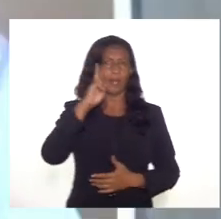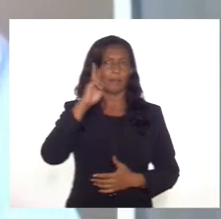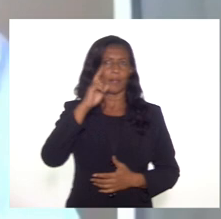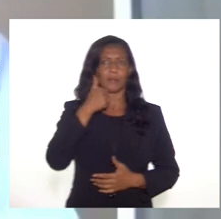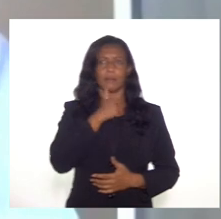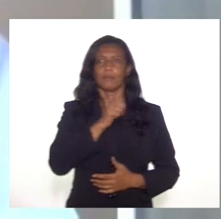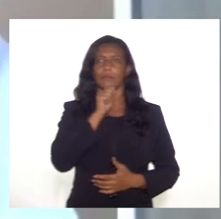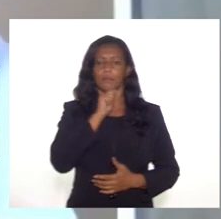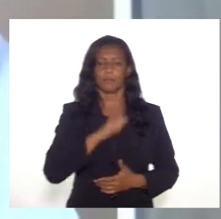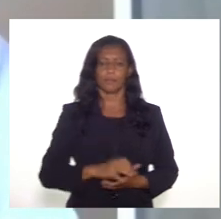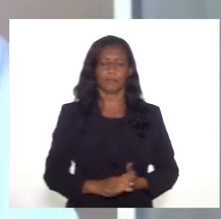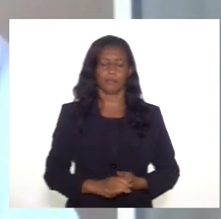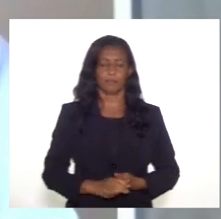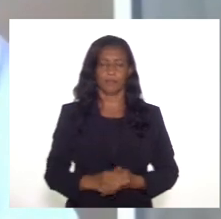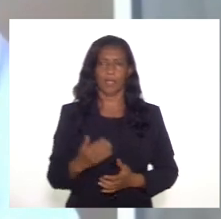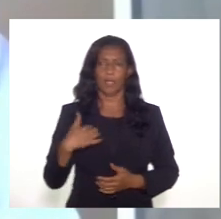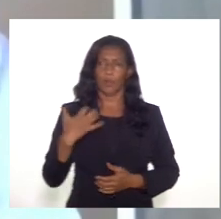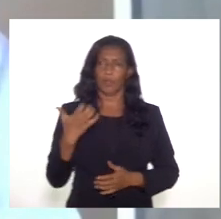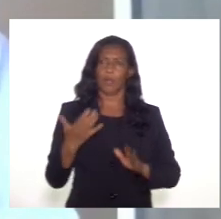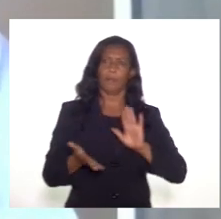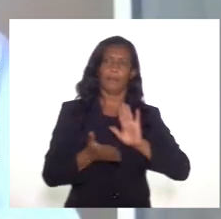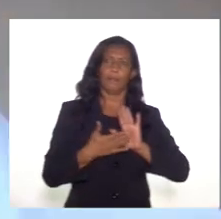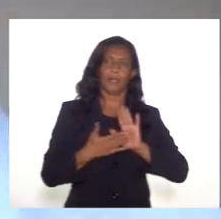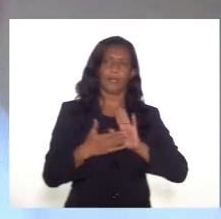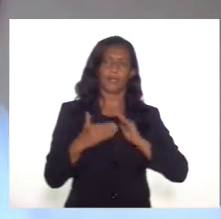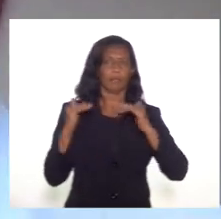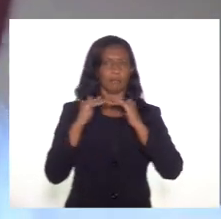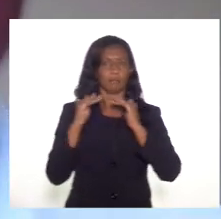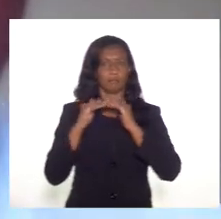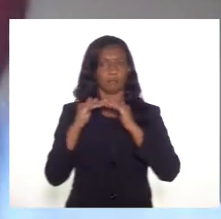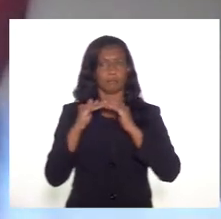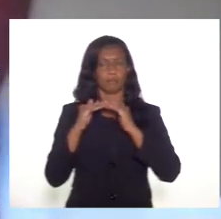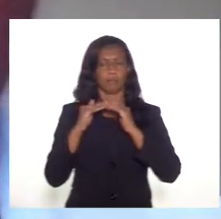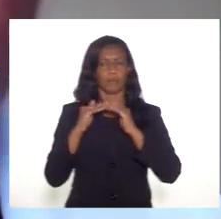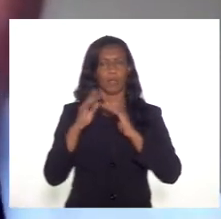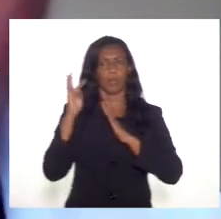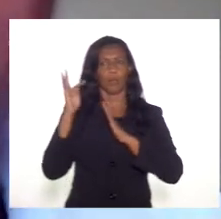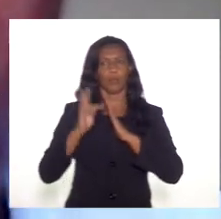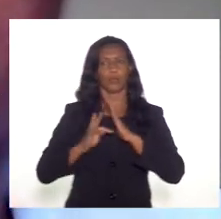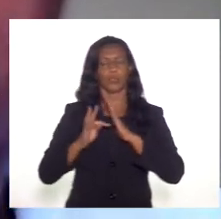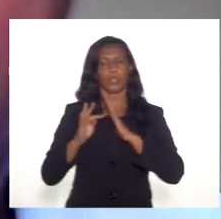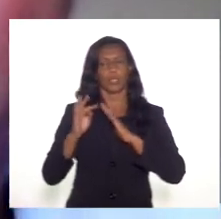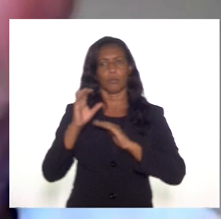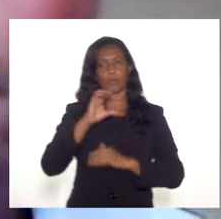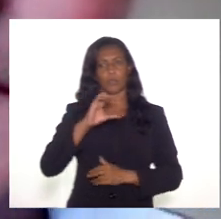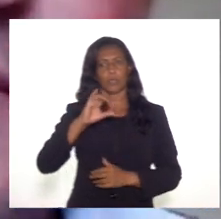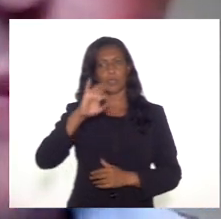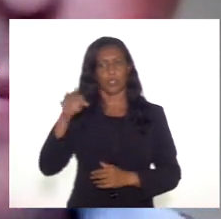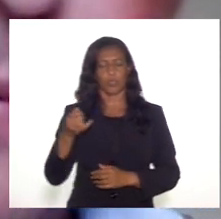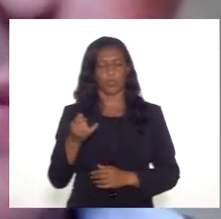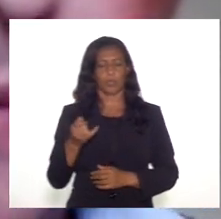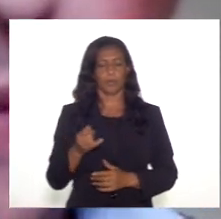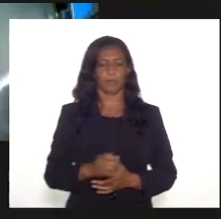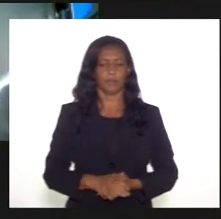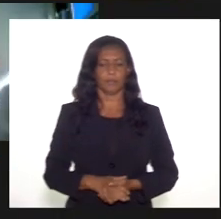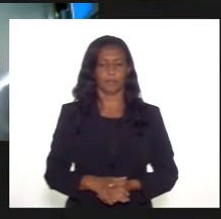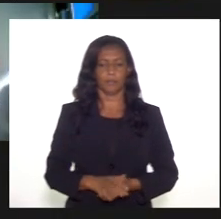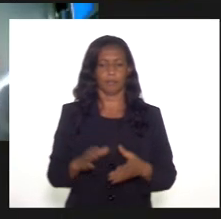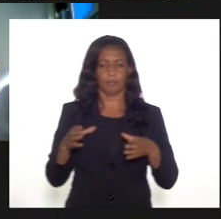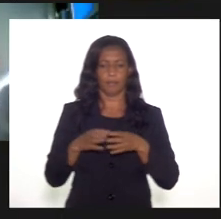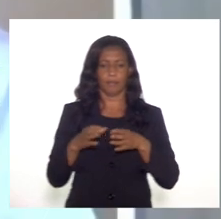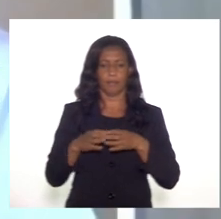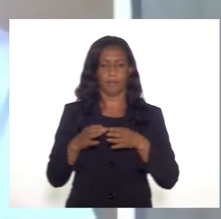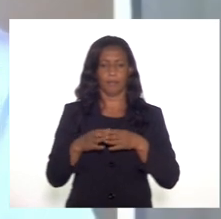Obrigada, deputado. Emitir um parecer favorável nos termos do substitutivo da CCJ. Pela